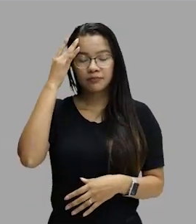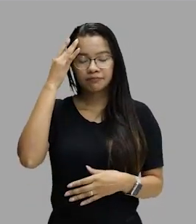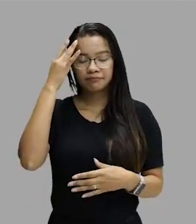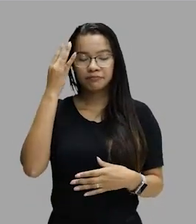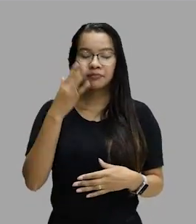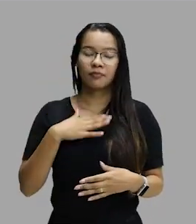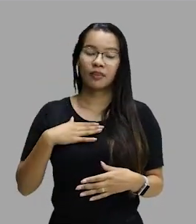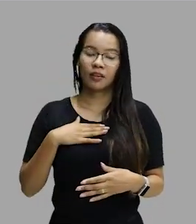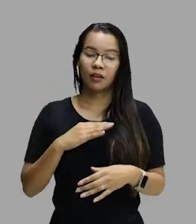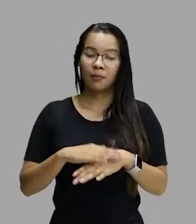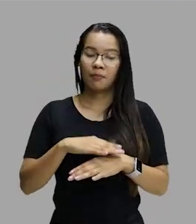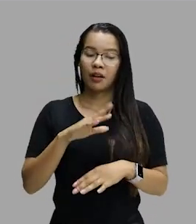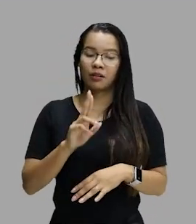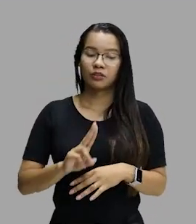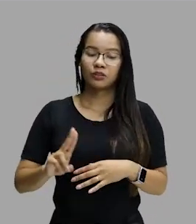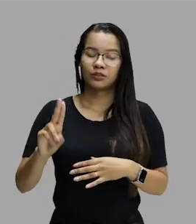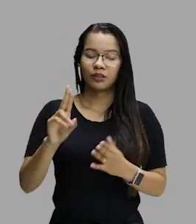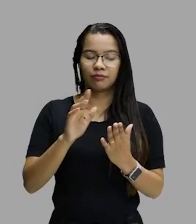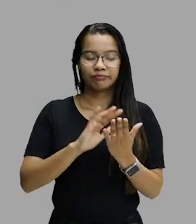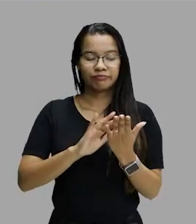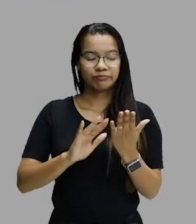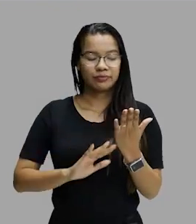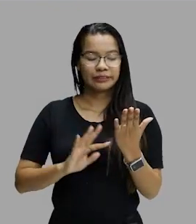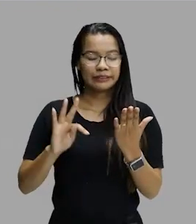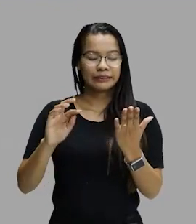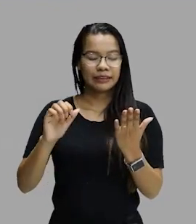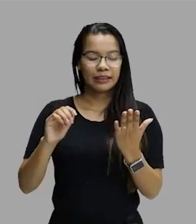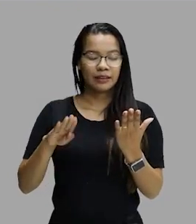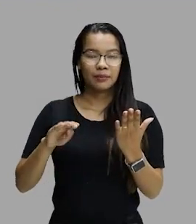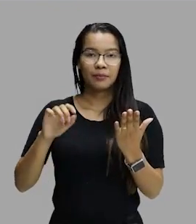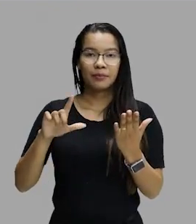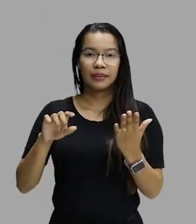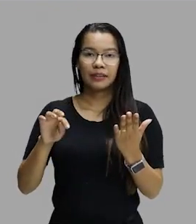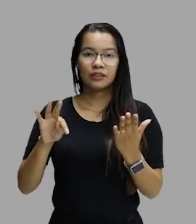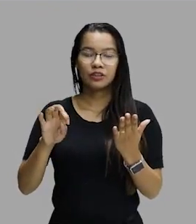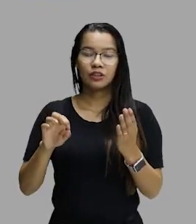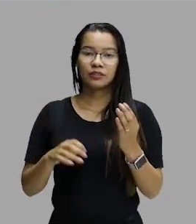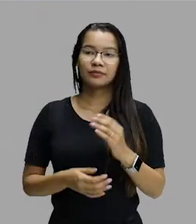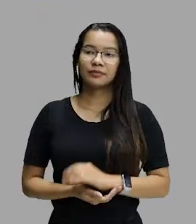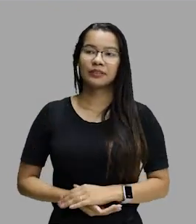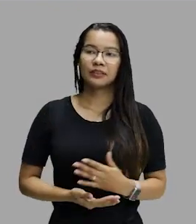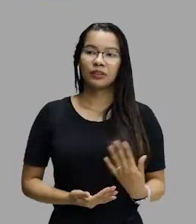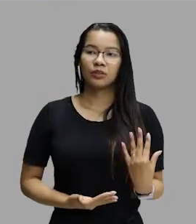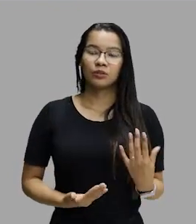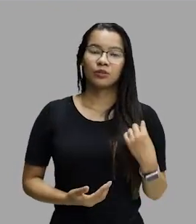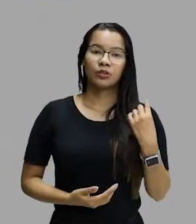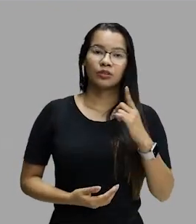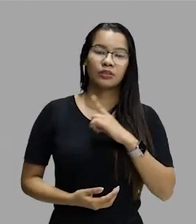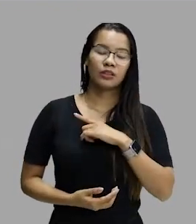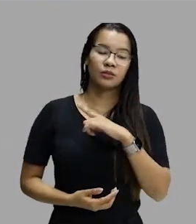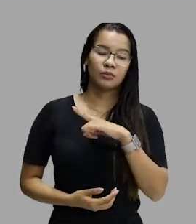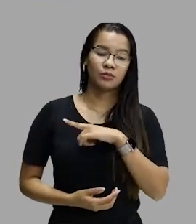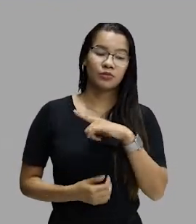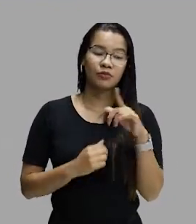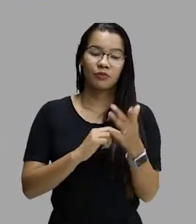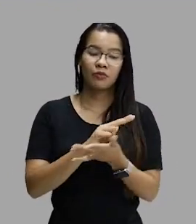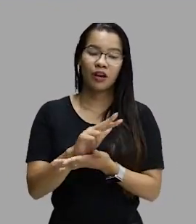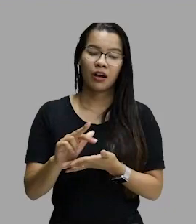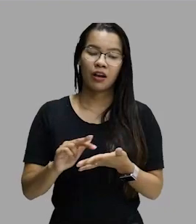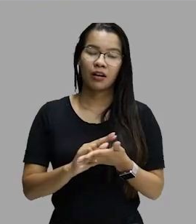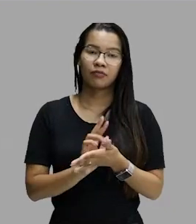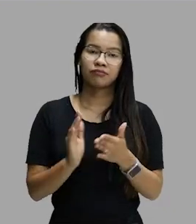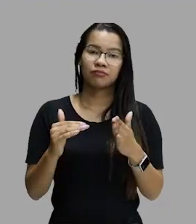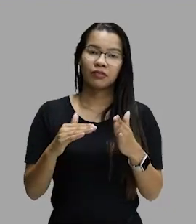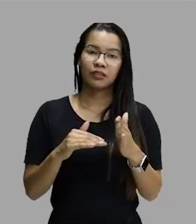próprio smartphone para fazer uma leitura, né, os Kindles. E aí a gente tem muitos recursos que a